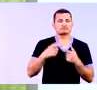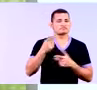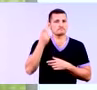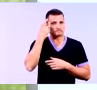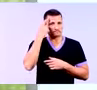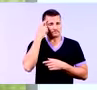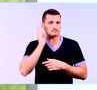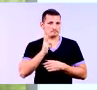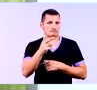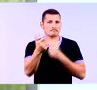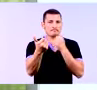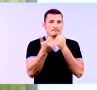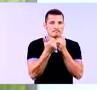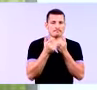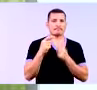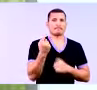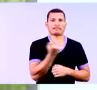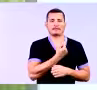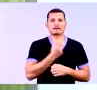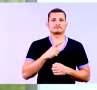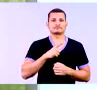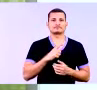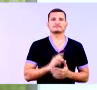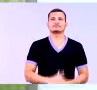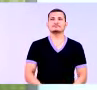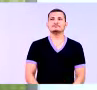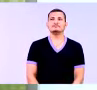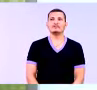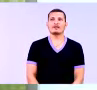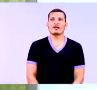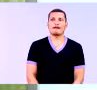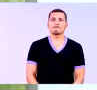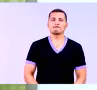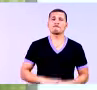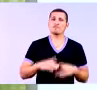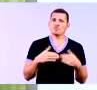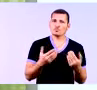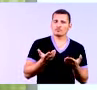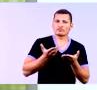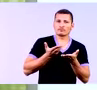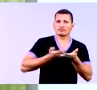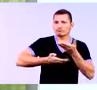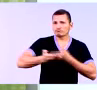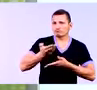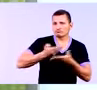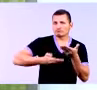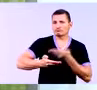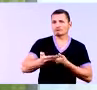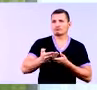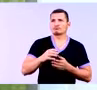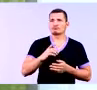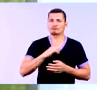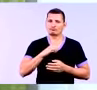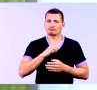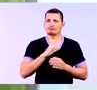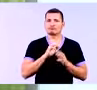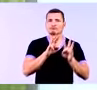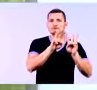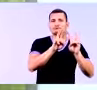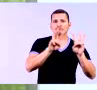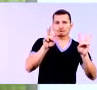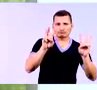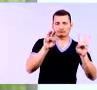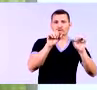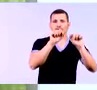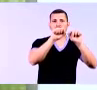nós. Baseados nessa interação que existe entre o site, o